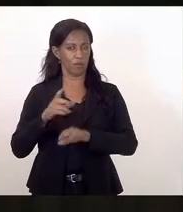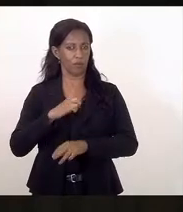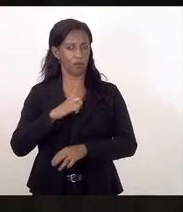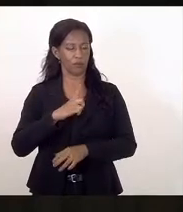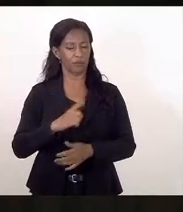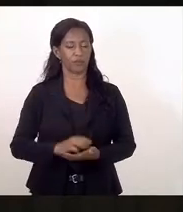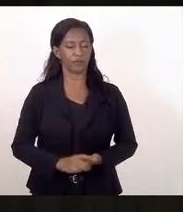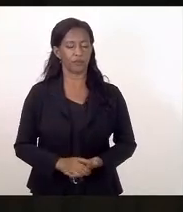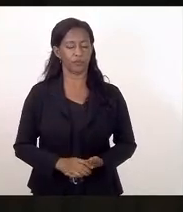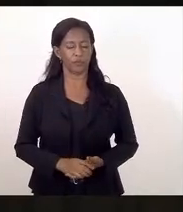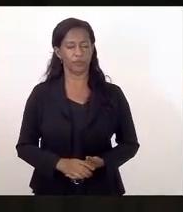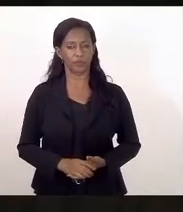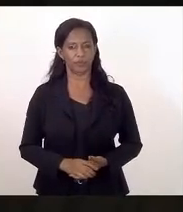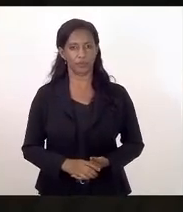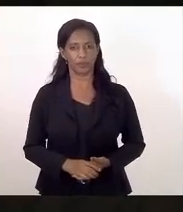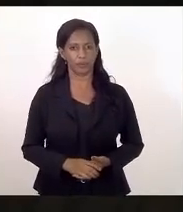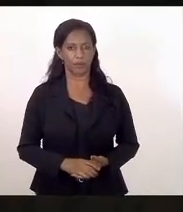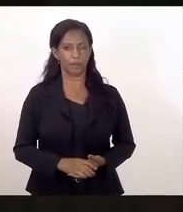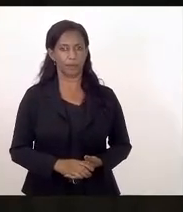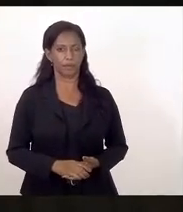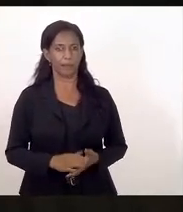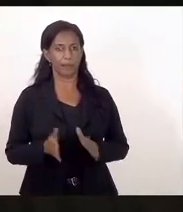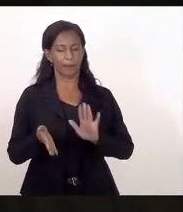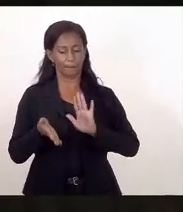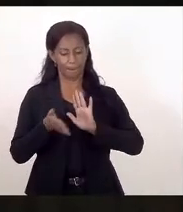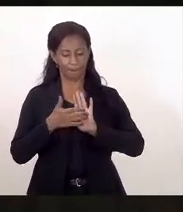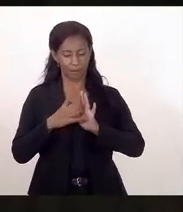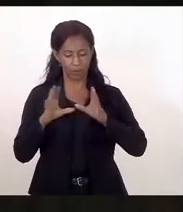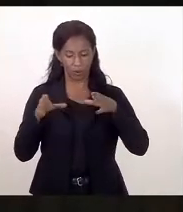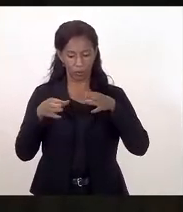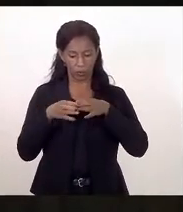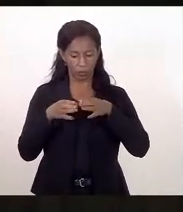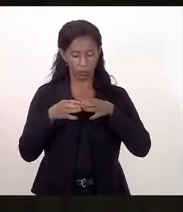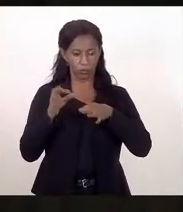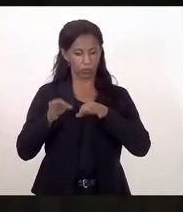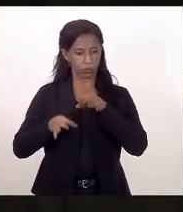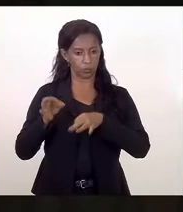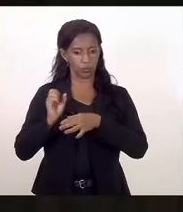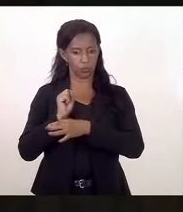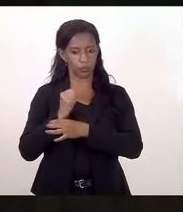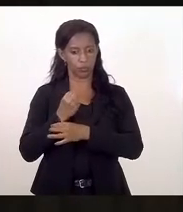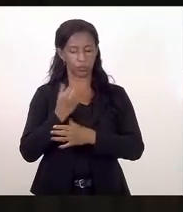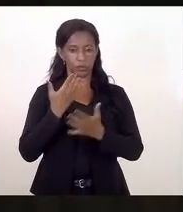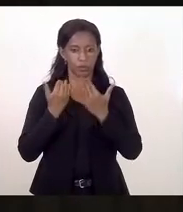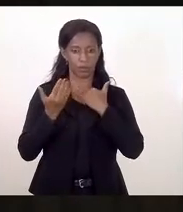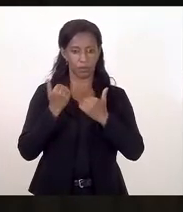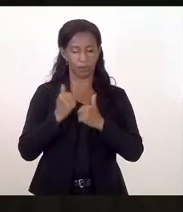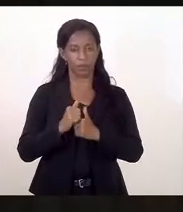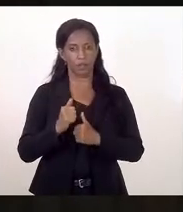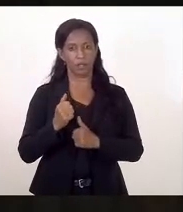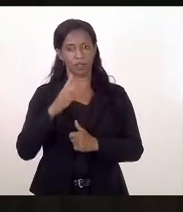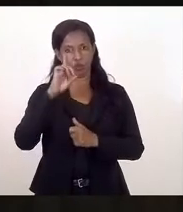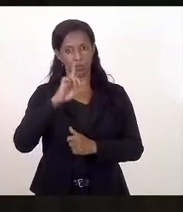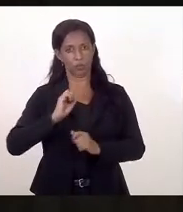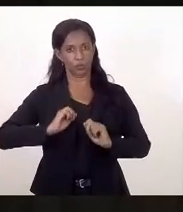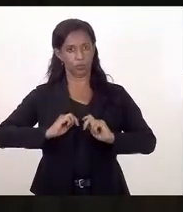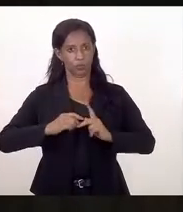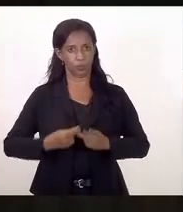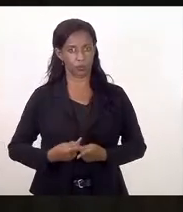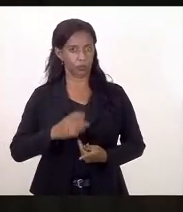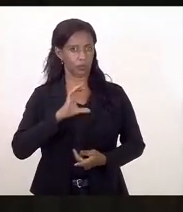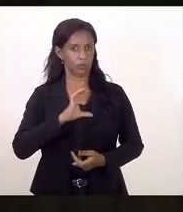pendente de pareceres das comissões de Constituição e Justiça, Segurança Alimentar, Defesa dos Direitos Humanos e